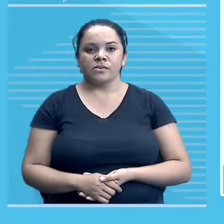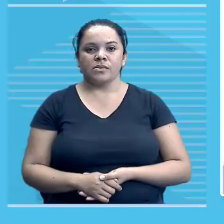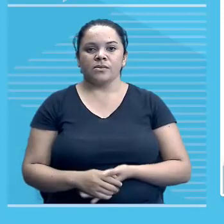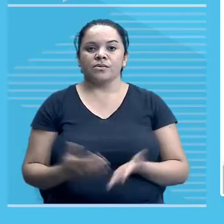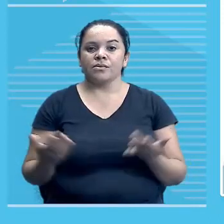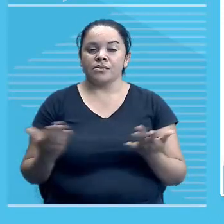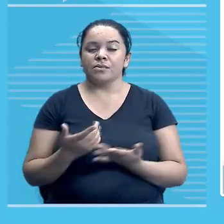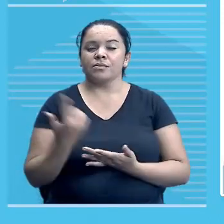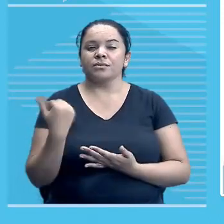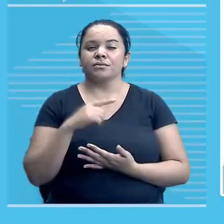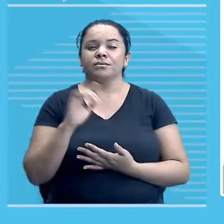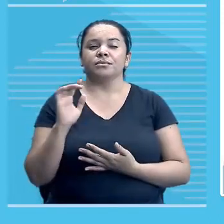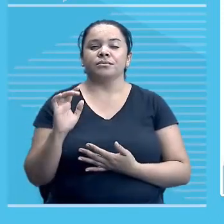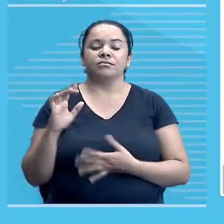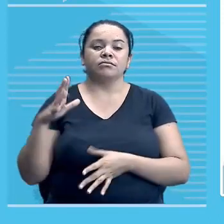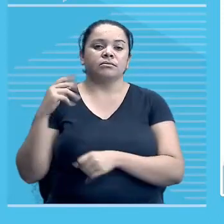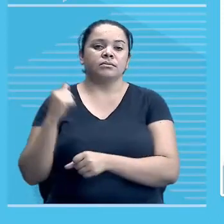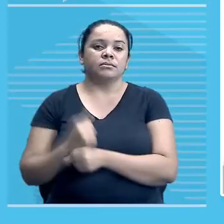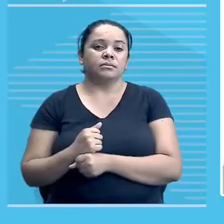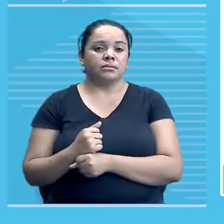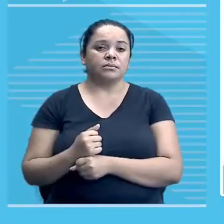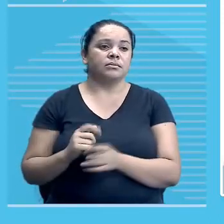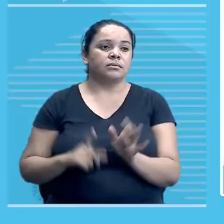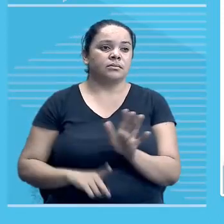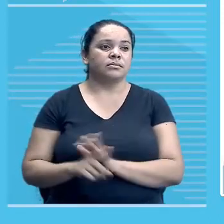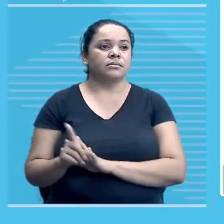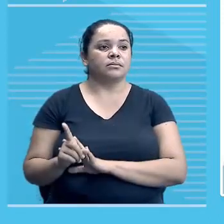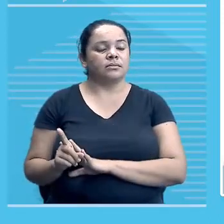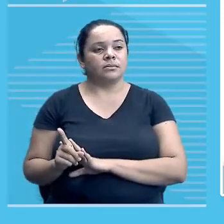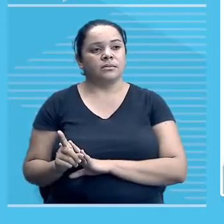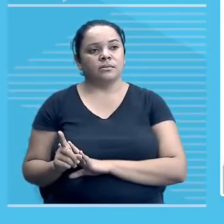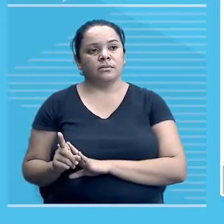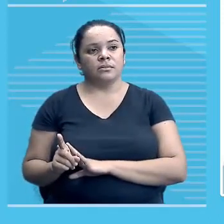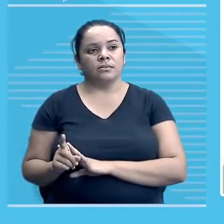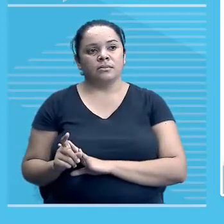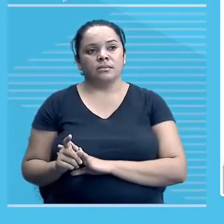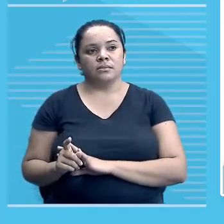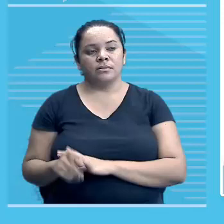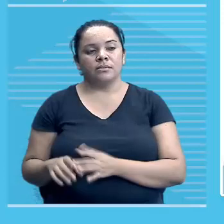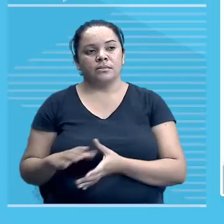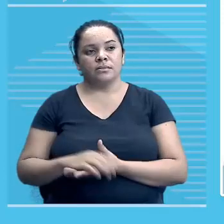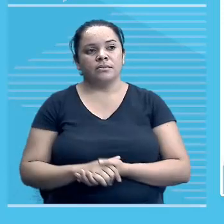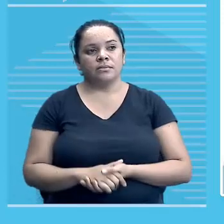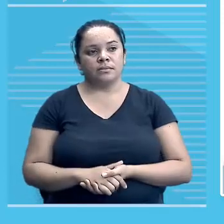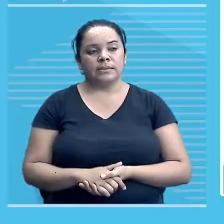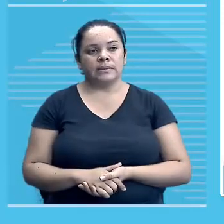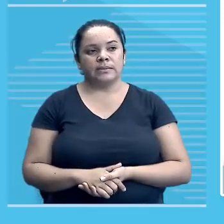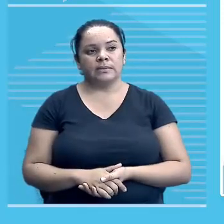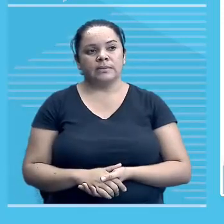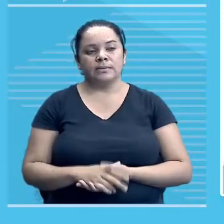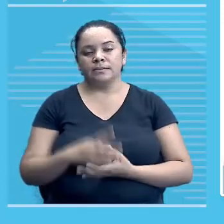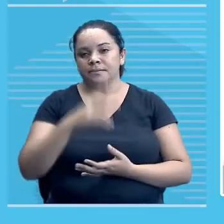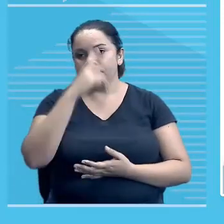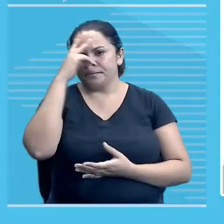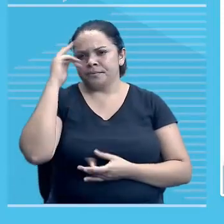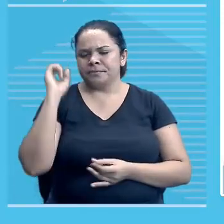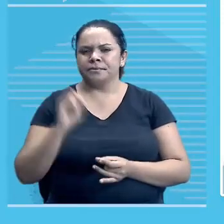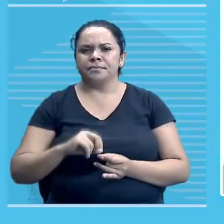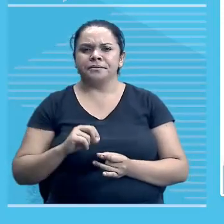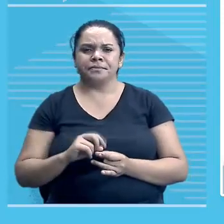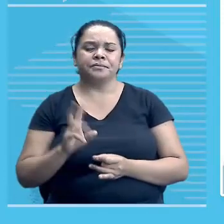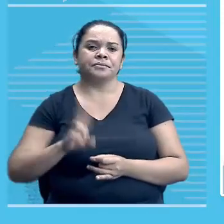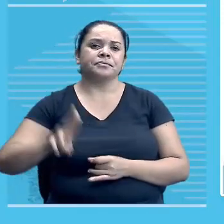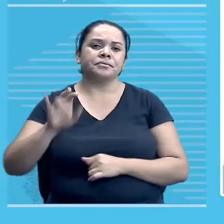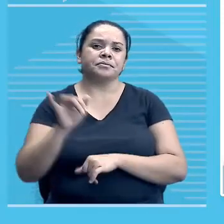Agora nós vamos resolver essa questão, que quem criou ele utilizou essa estratégia para tu resolver mais